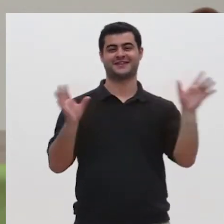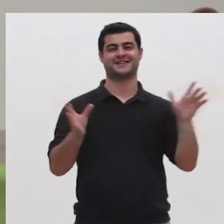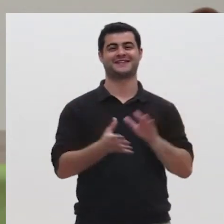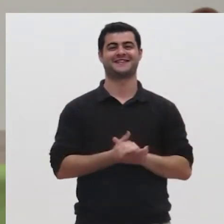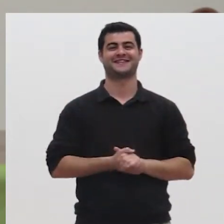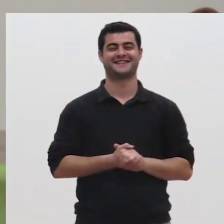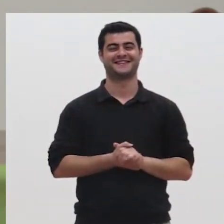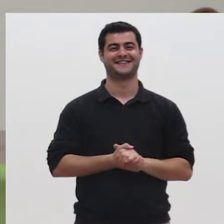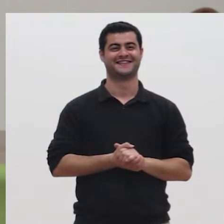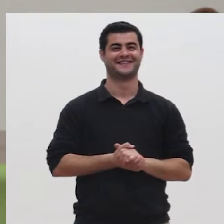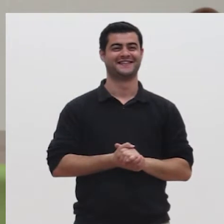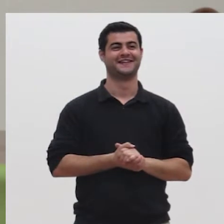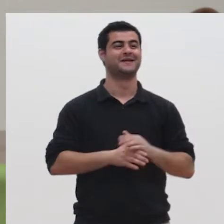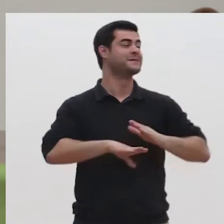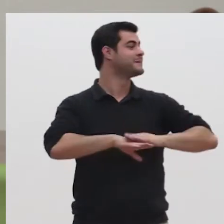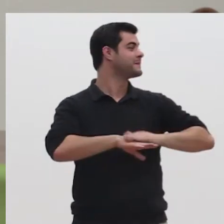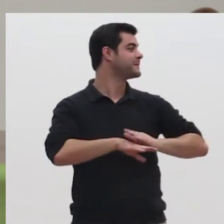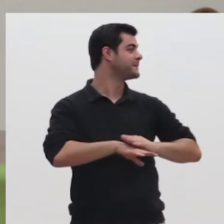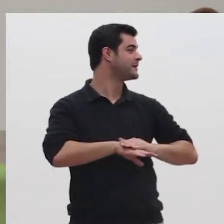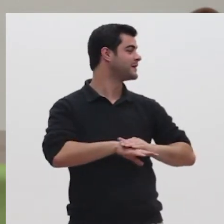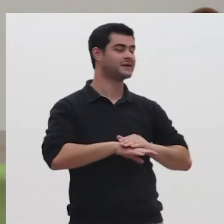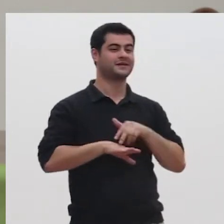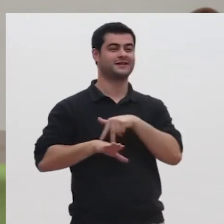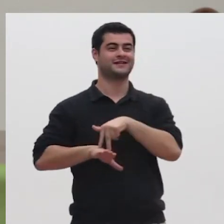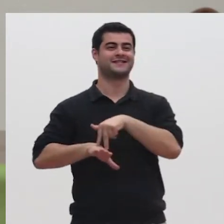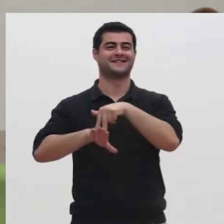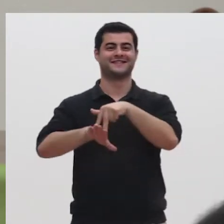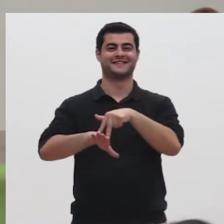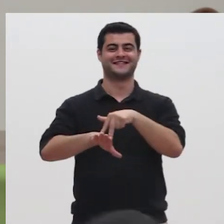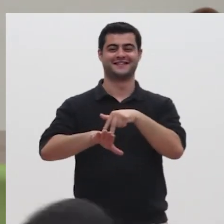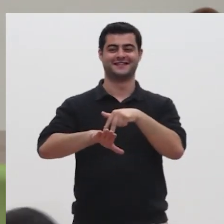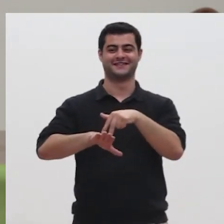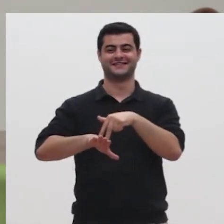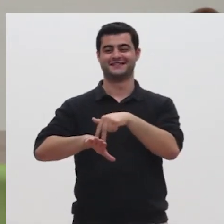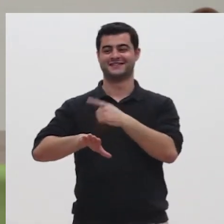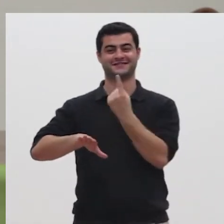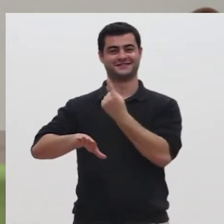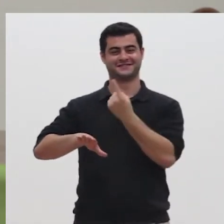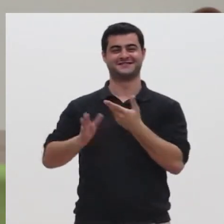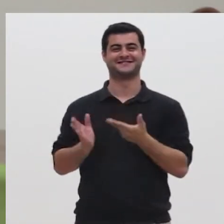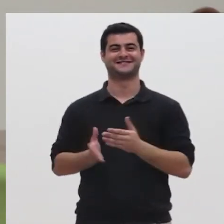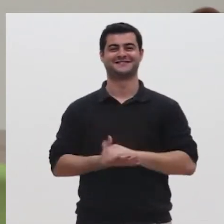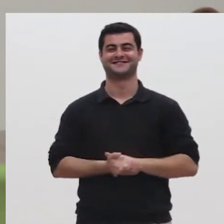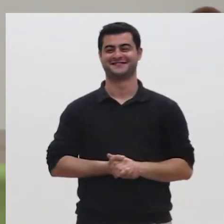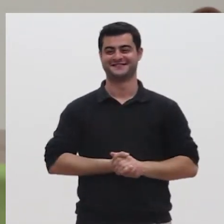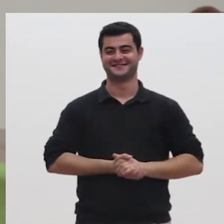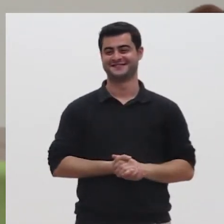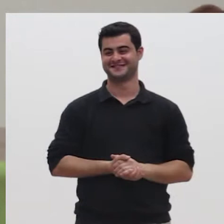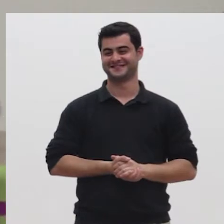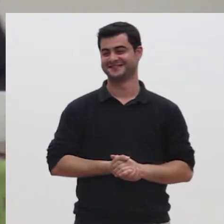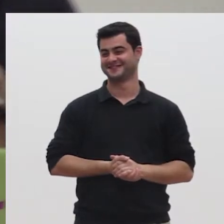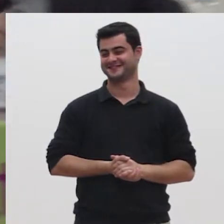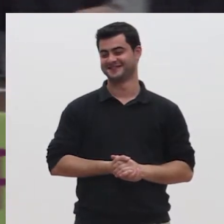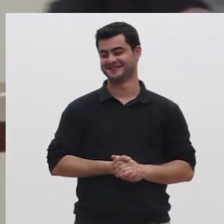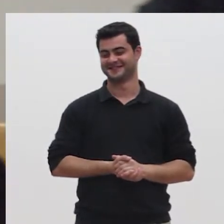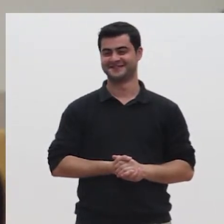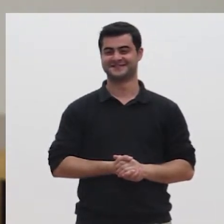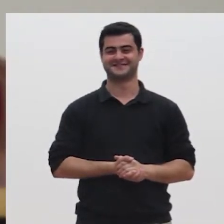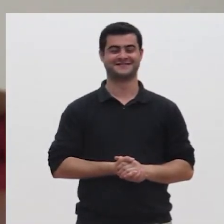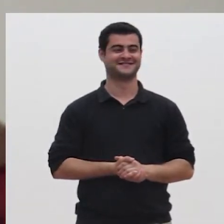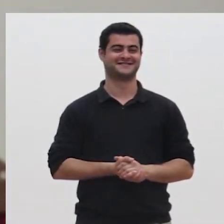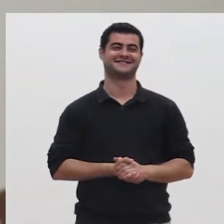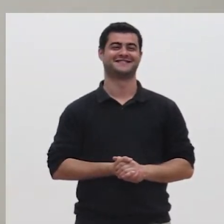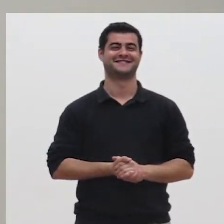palavra ao representante da chapa 1, tá? Que vai dar início.